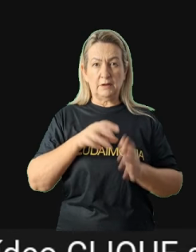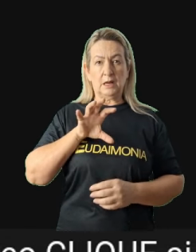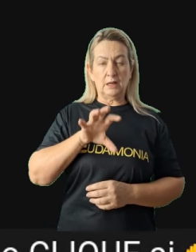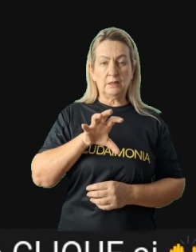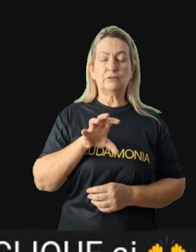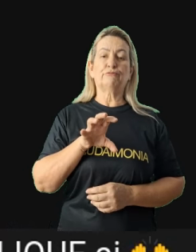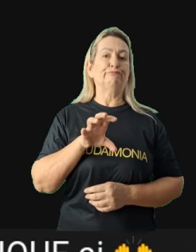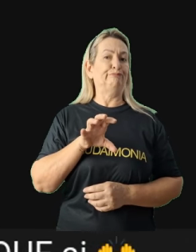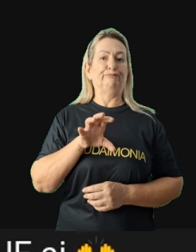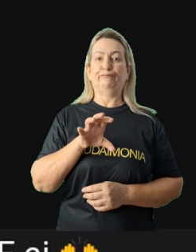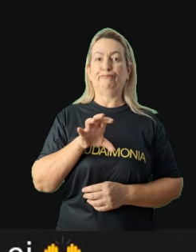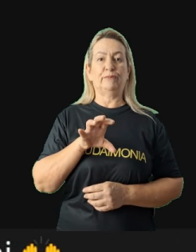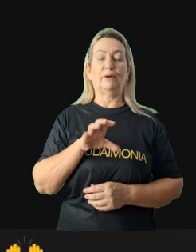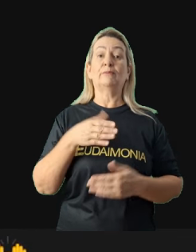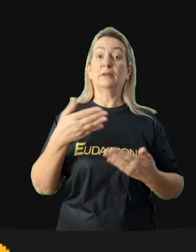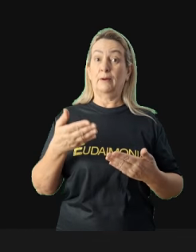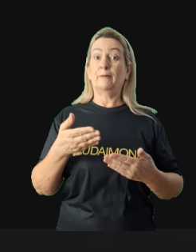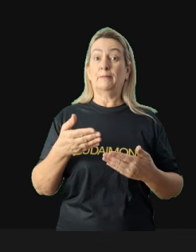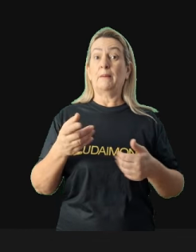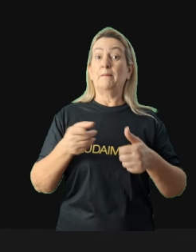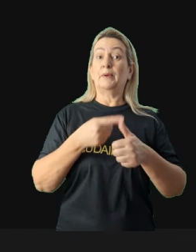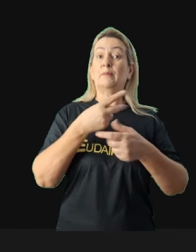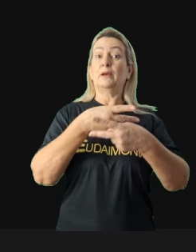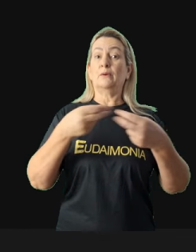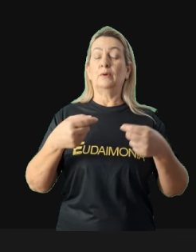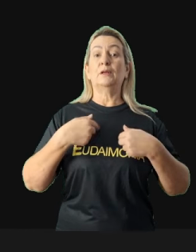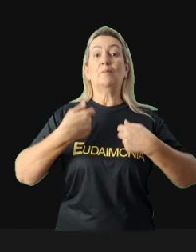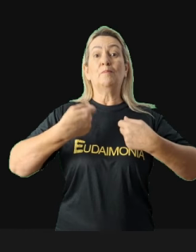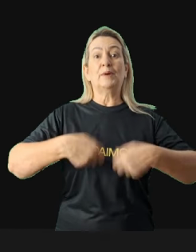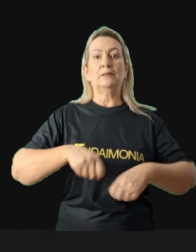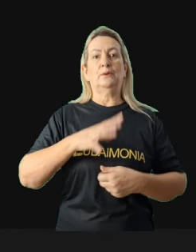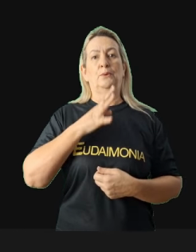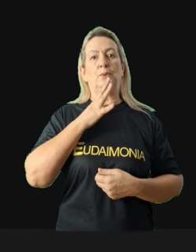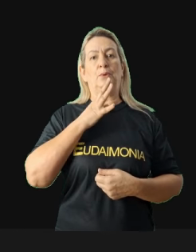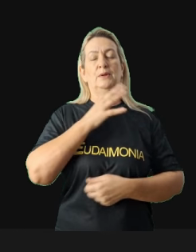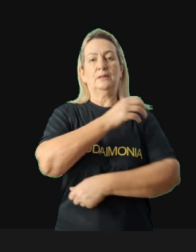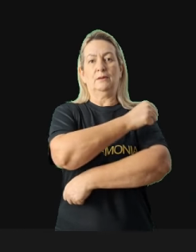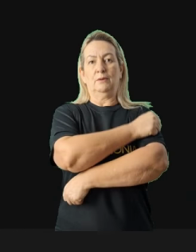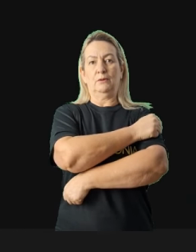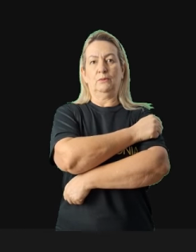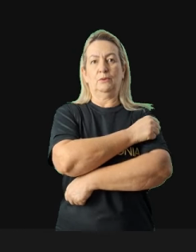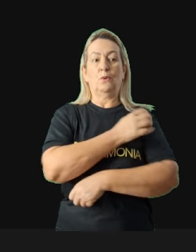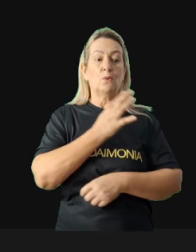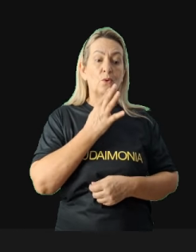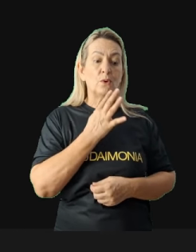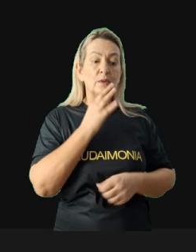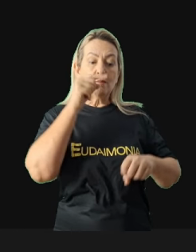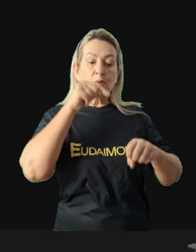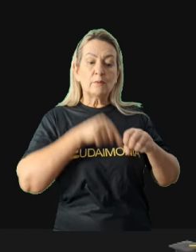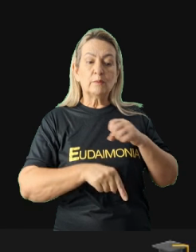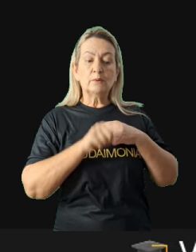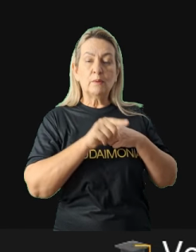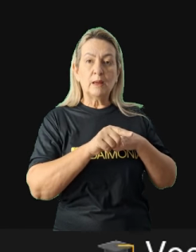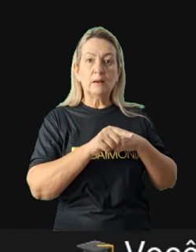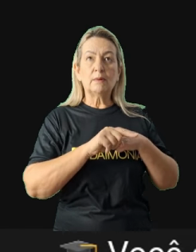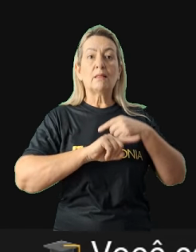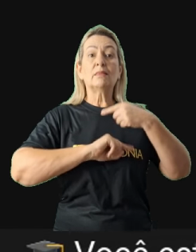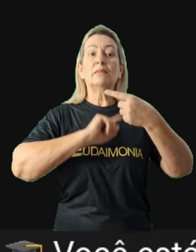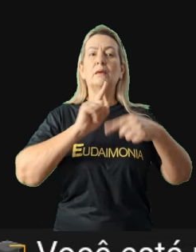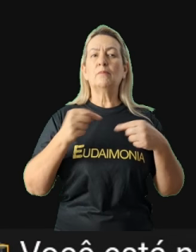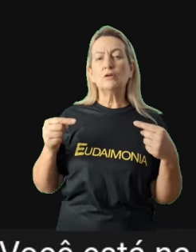Então, Paulo, esse é o meu primeiro grande dilema. Eu preciso saber quem é o meu aluno para poder pensar em qualquer tipo